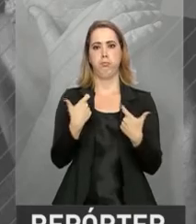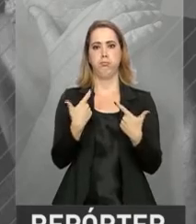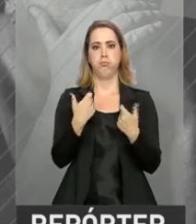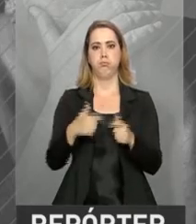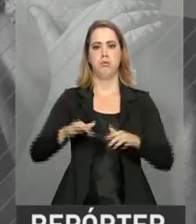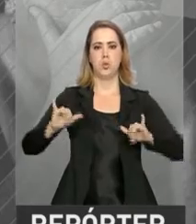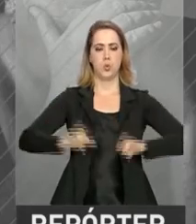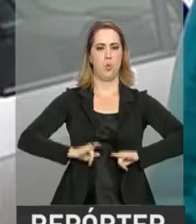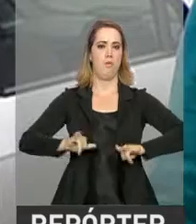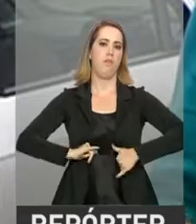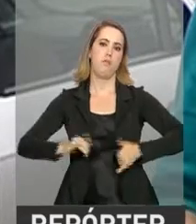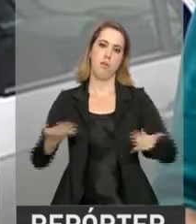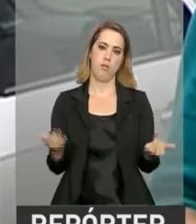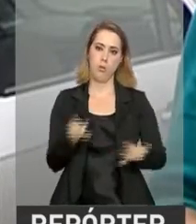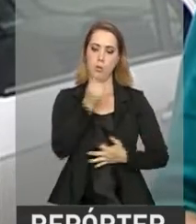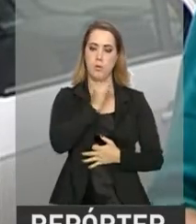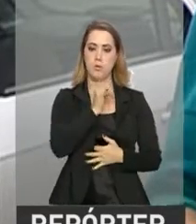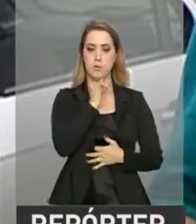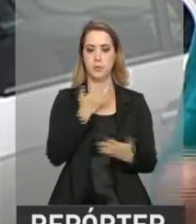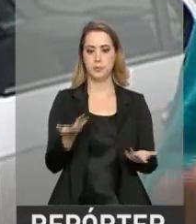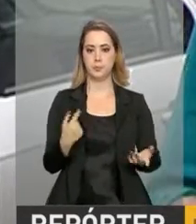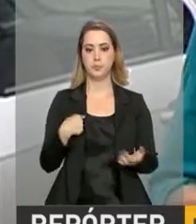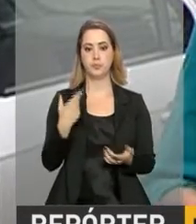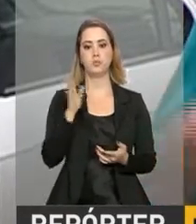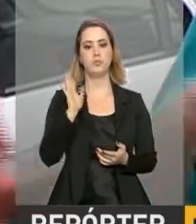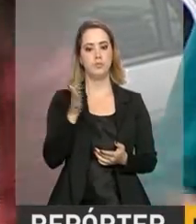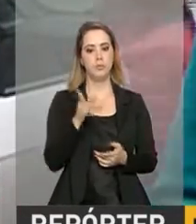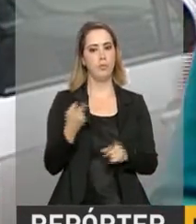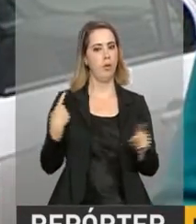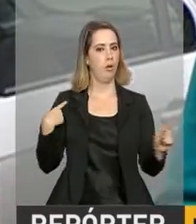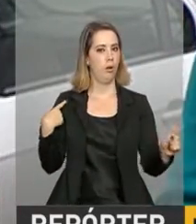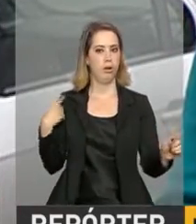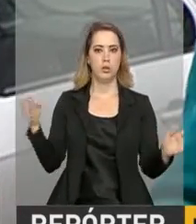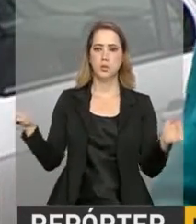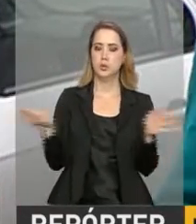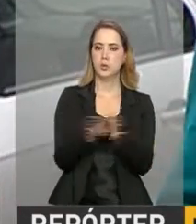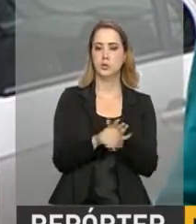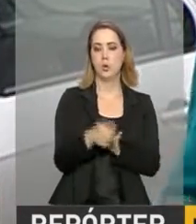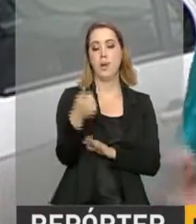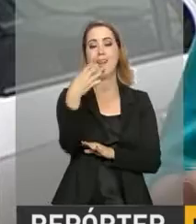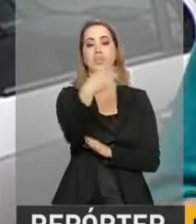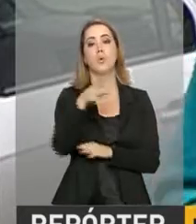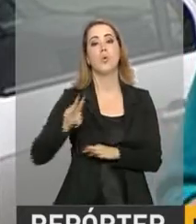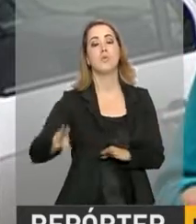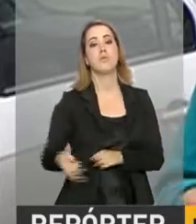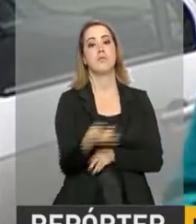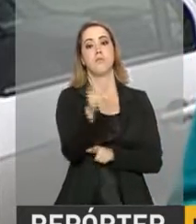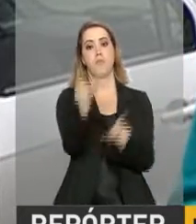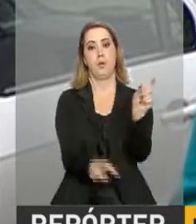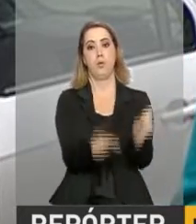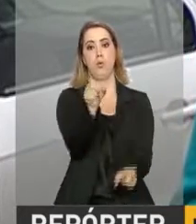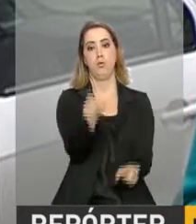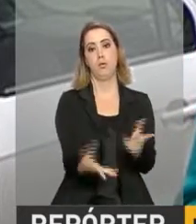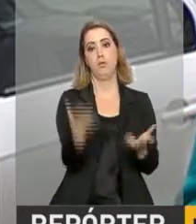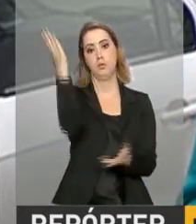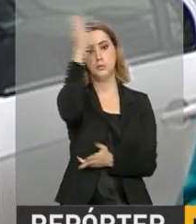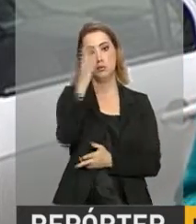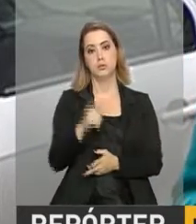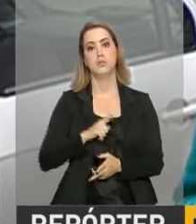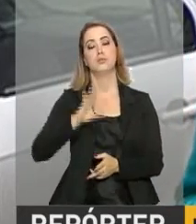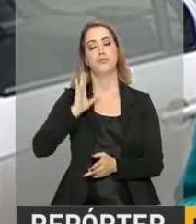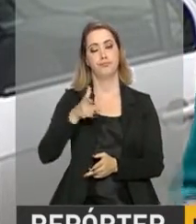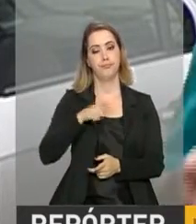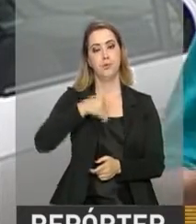ou suicídio. A depressão já atinge mais de 14 milhões de brasileiros, segundo o último levantamento do Ministério da